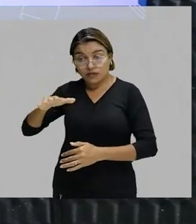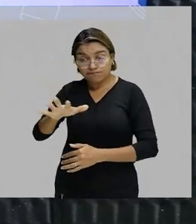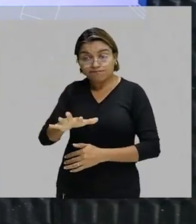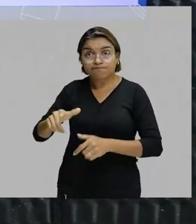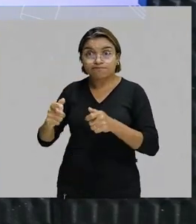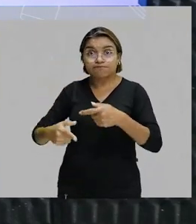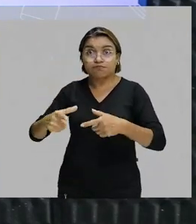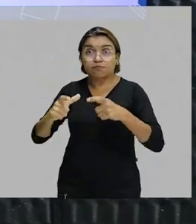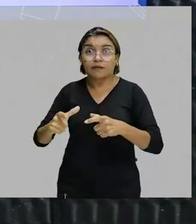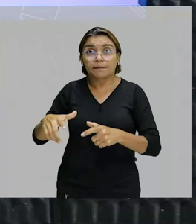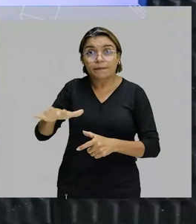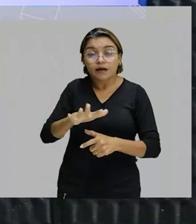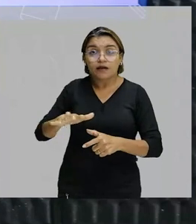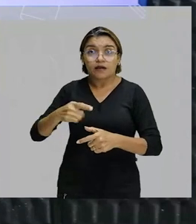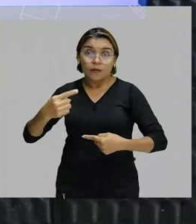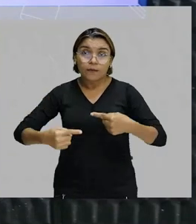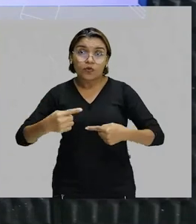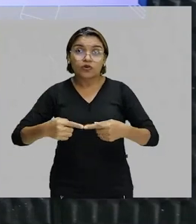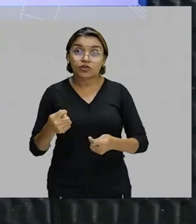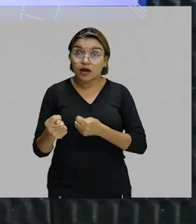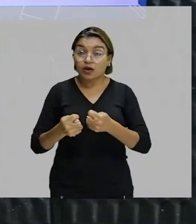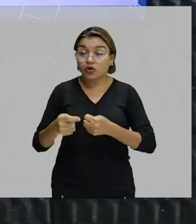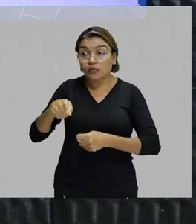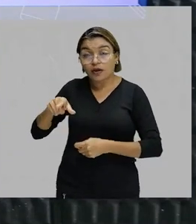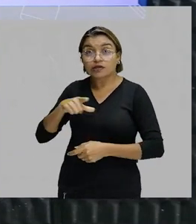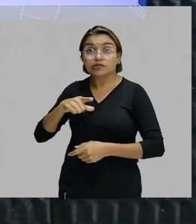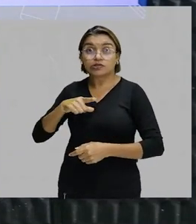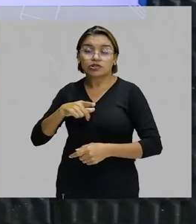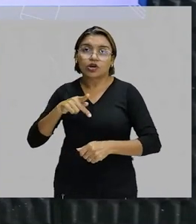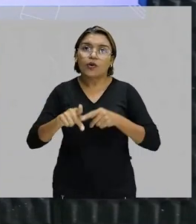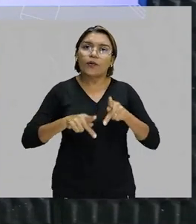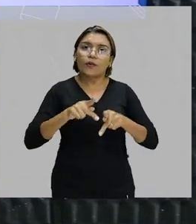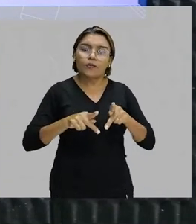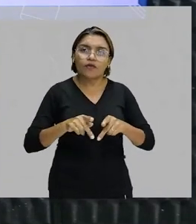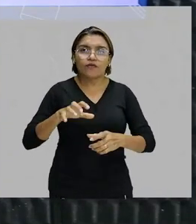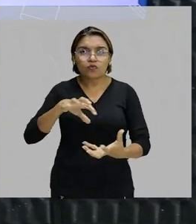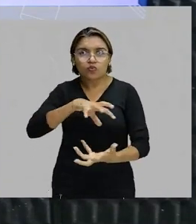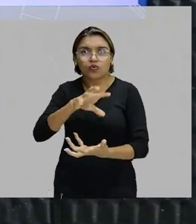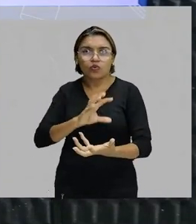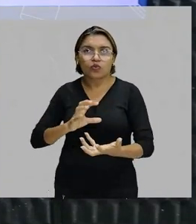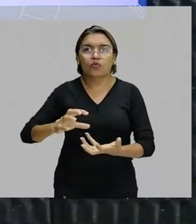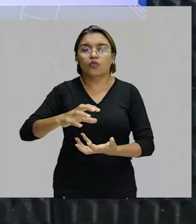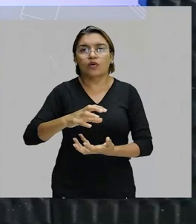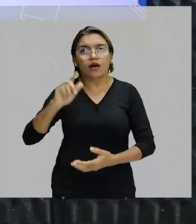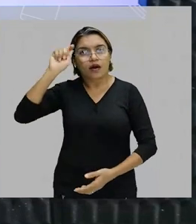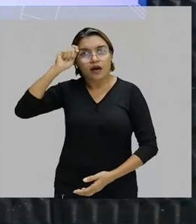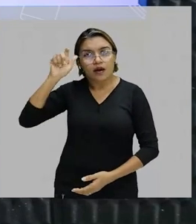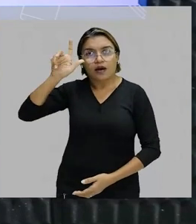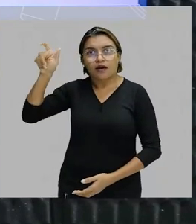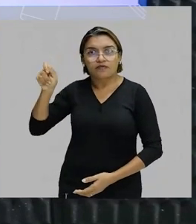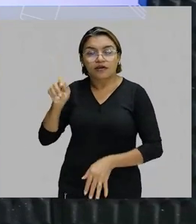política e econômica que eles exerciam sobre os povos do continente africano e também do continente